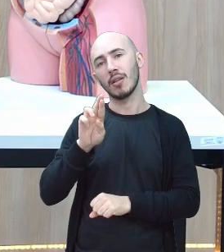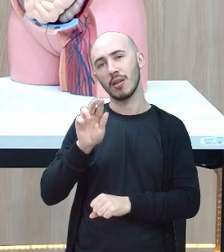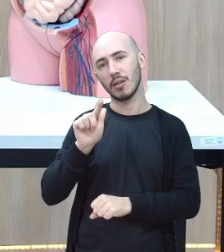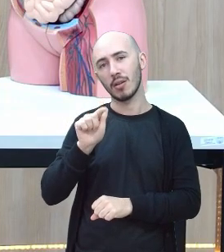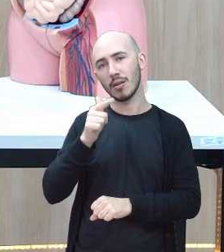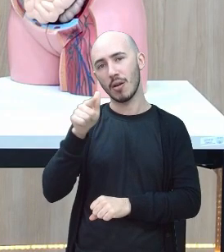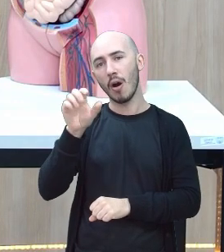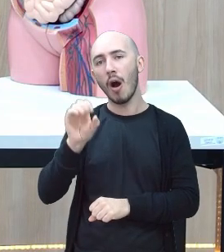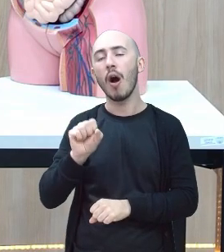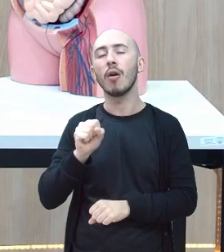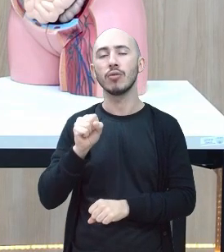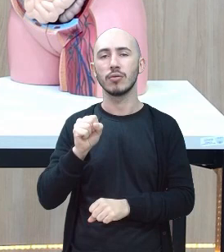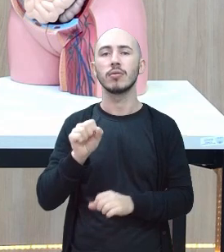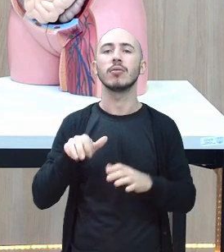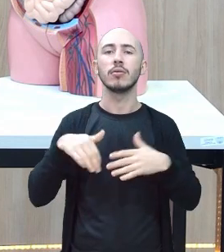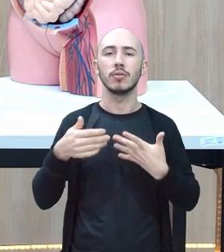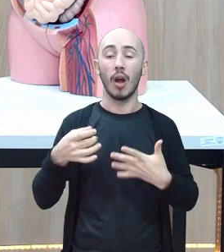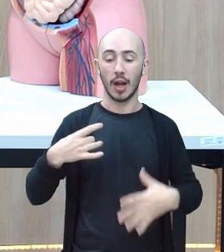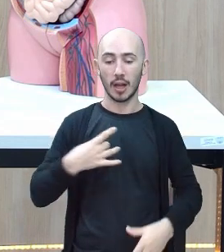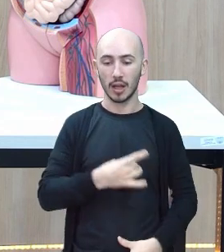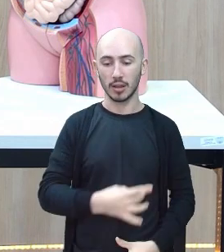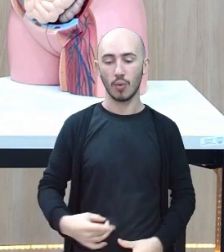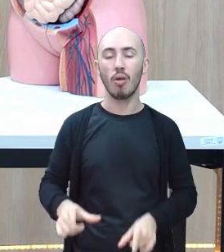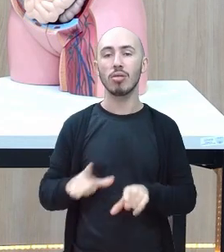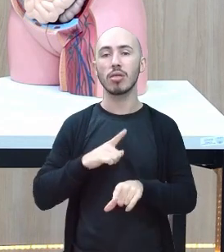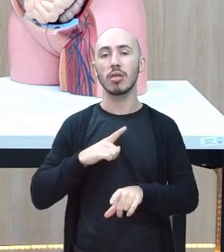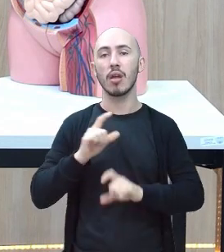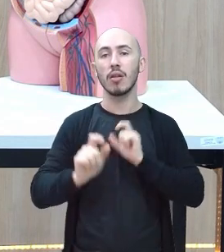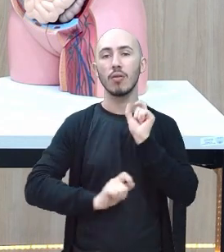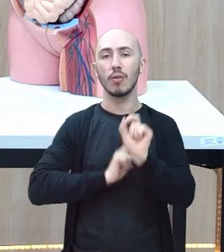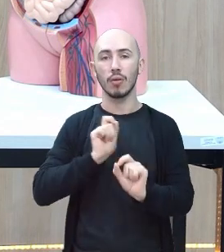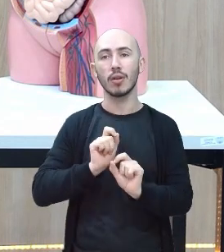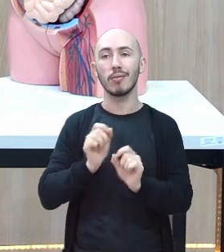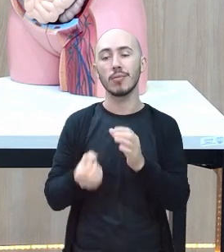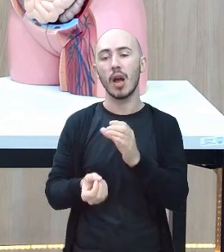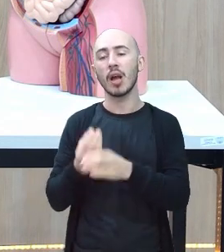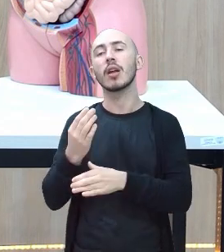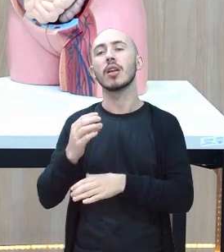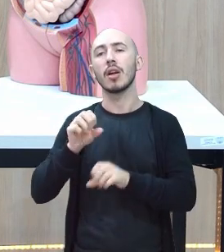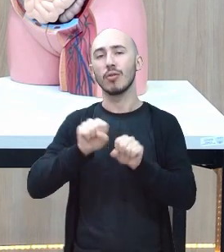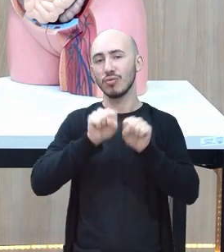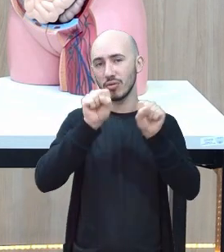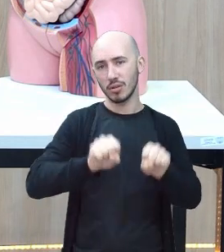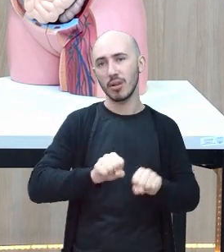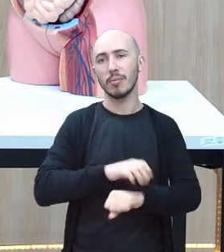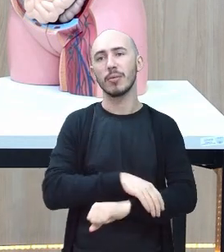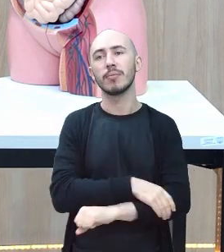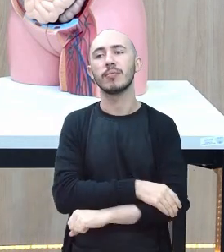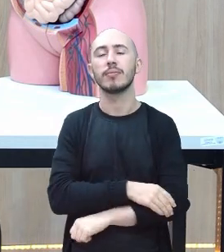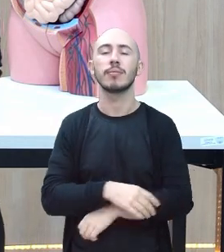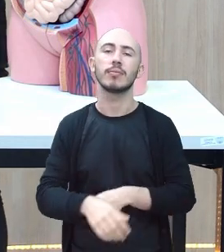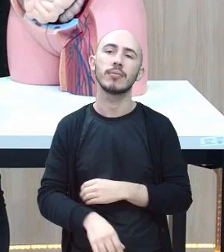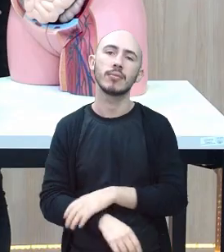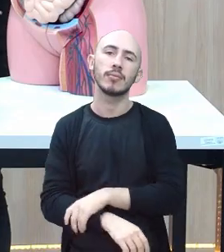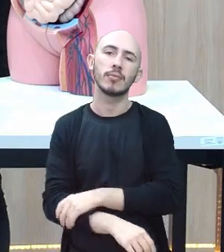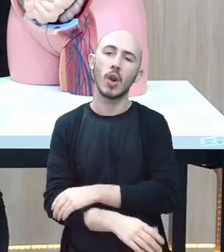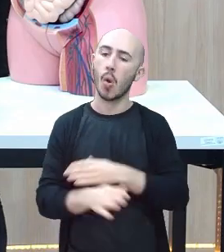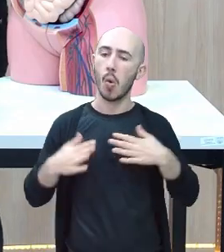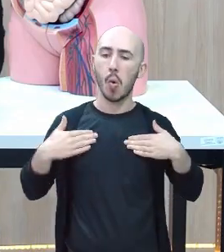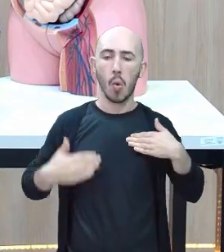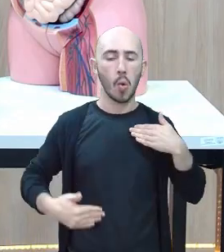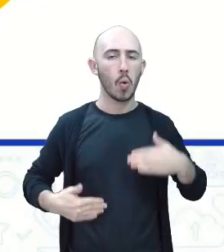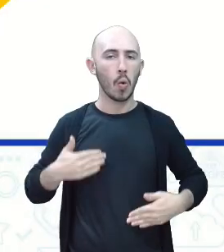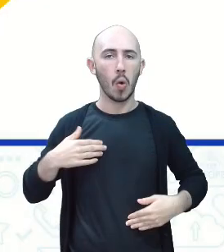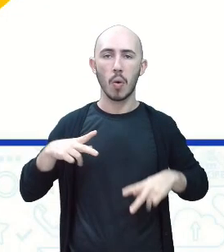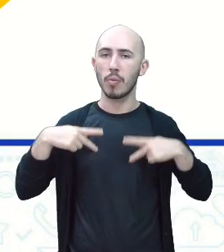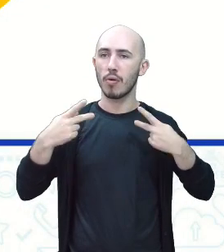cada órgão, ele integrado, ele vai constituir o sistema. E os sistemas do corpo humano, eles